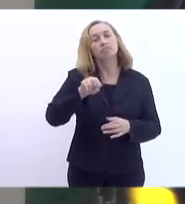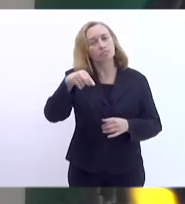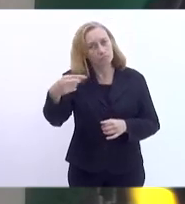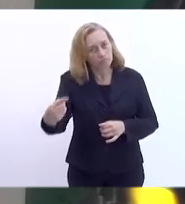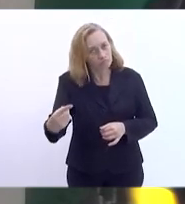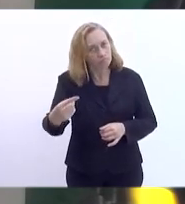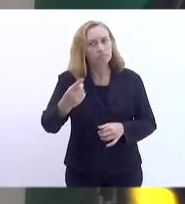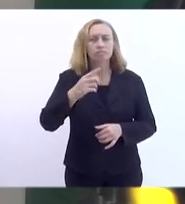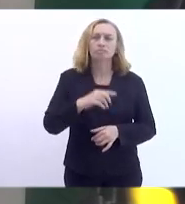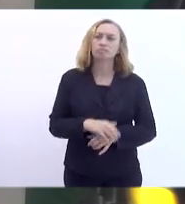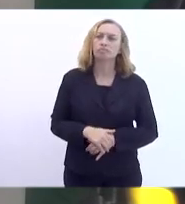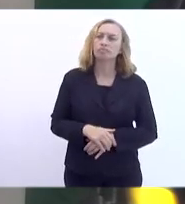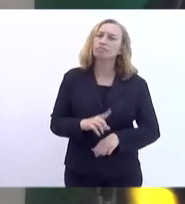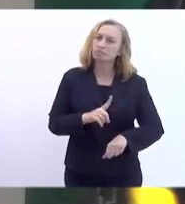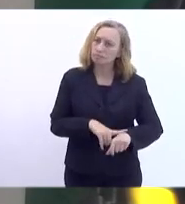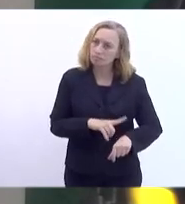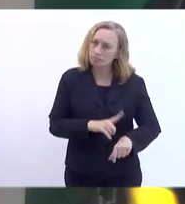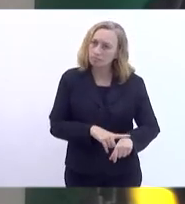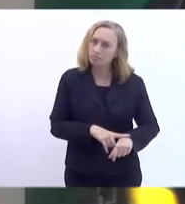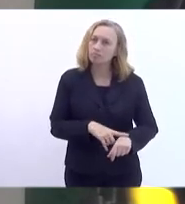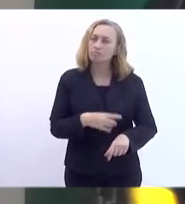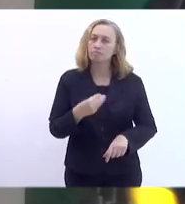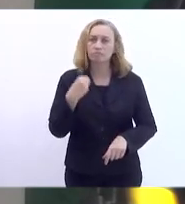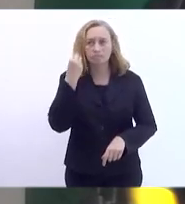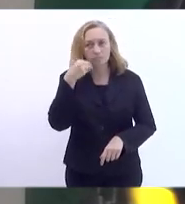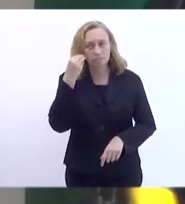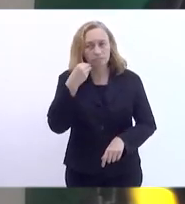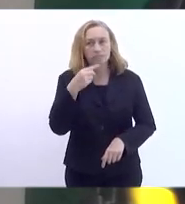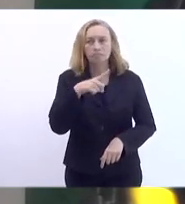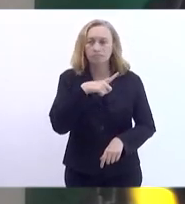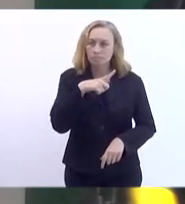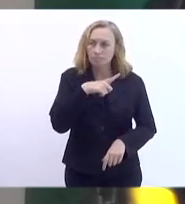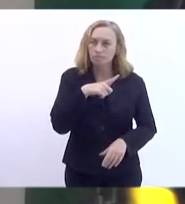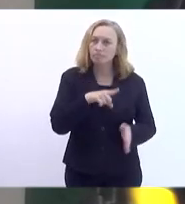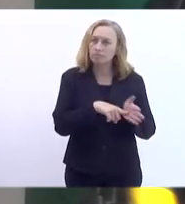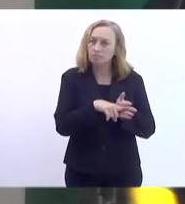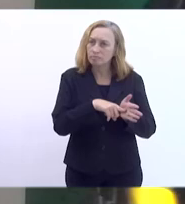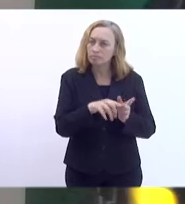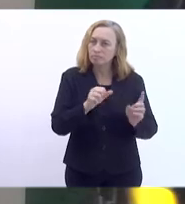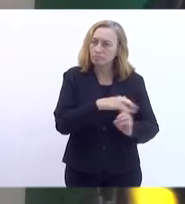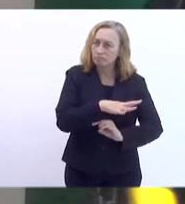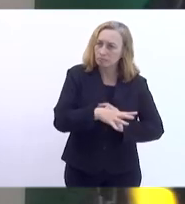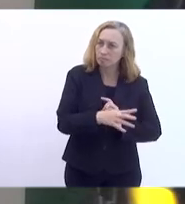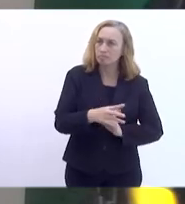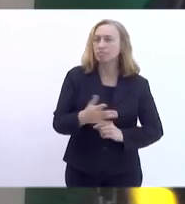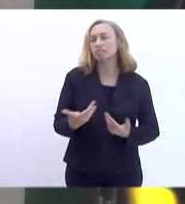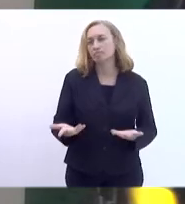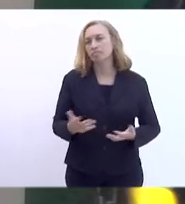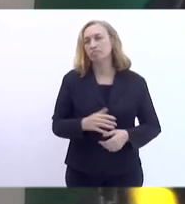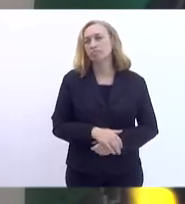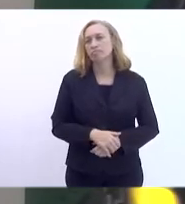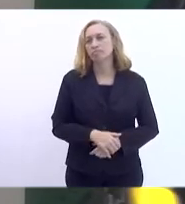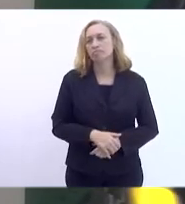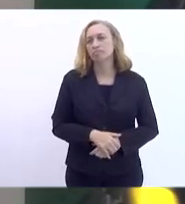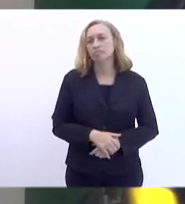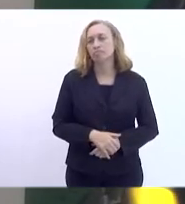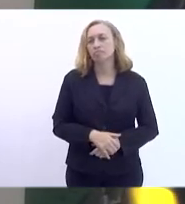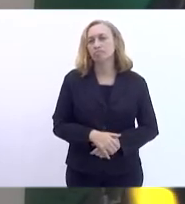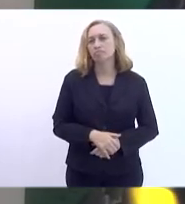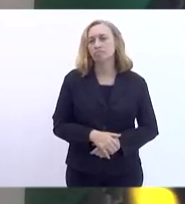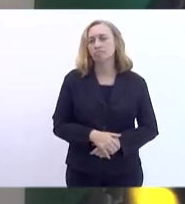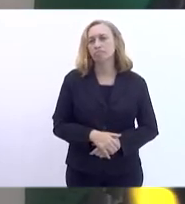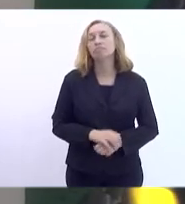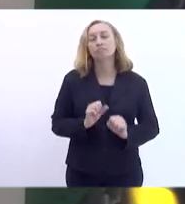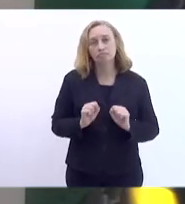outras outros momentos a serem vividos como a própria investigação social enfim e